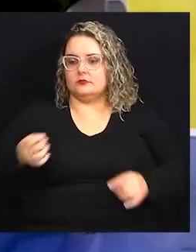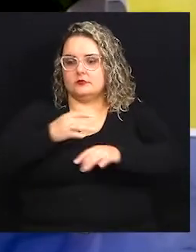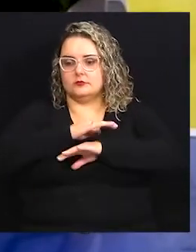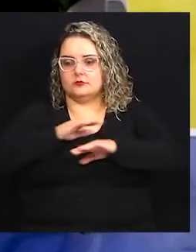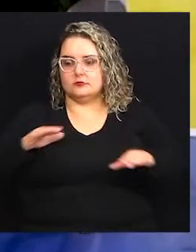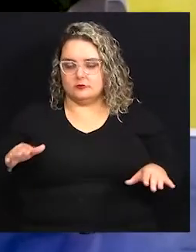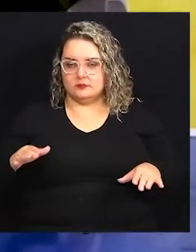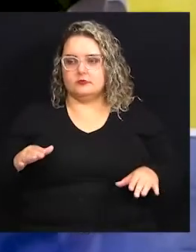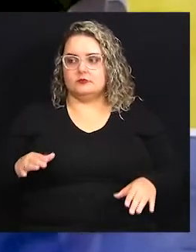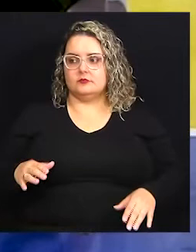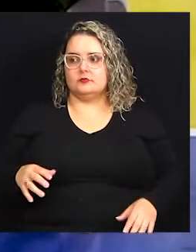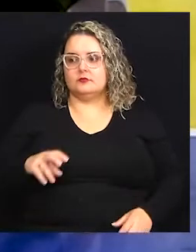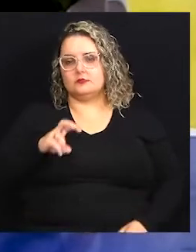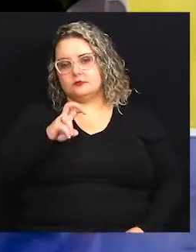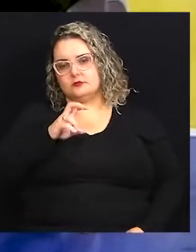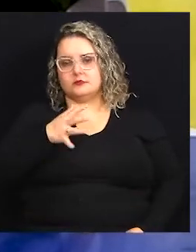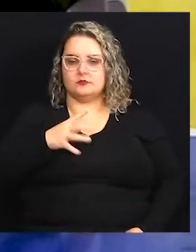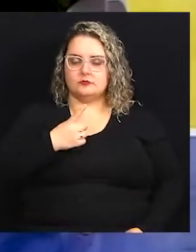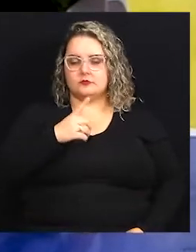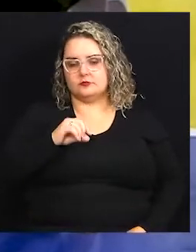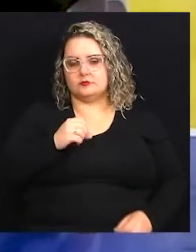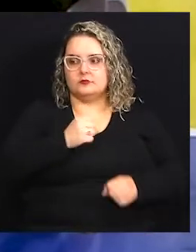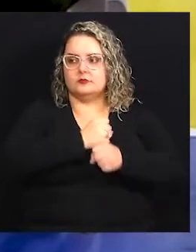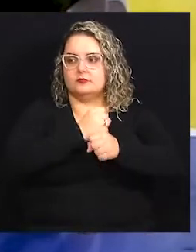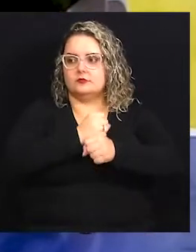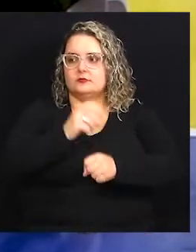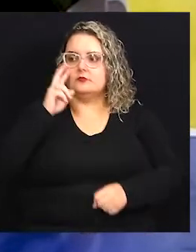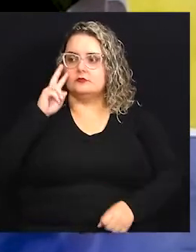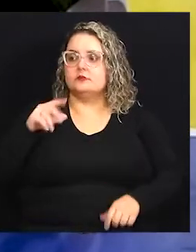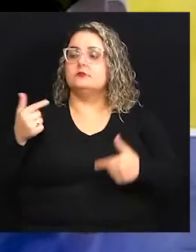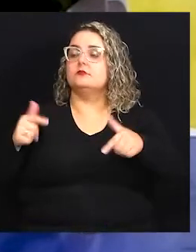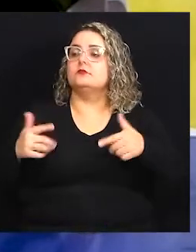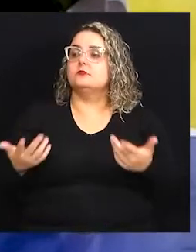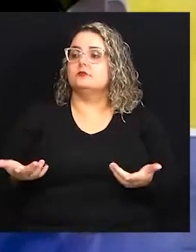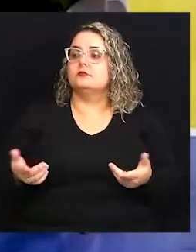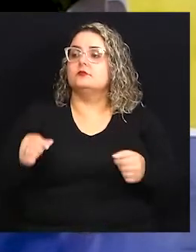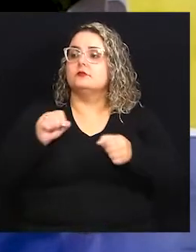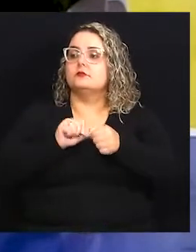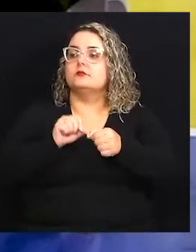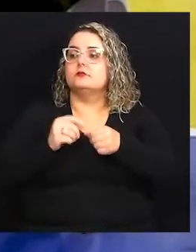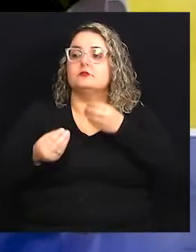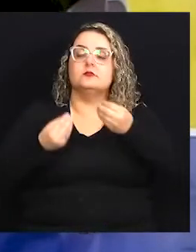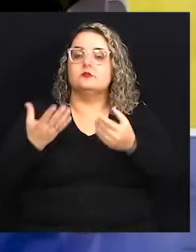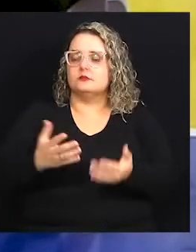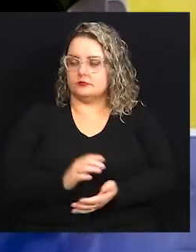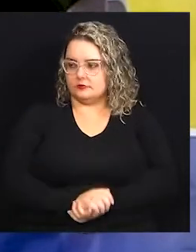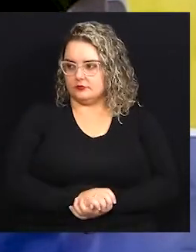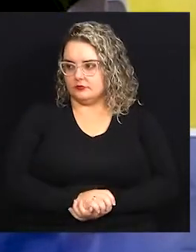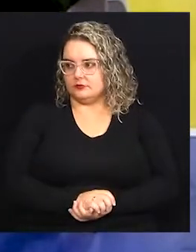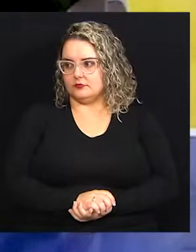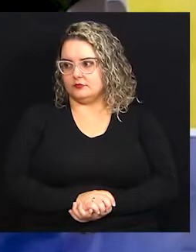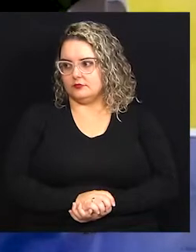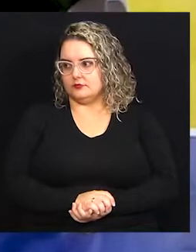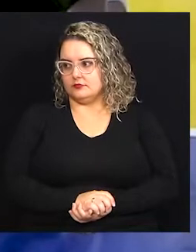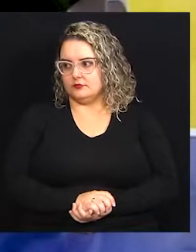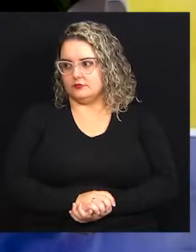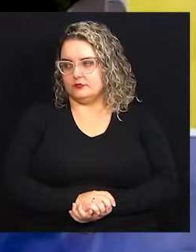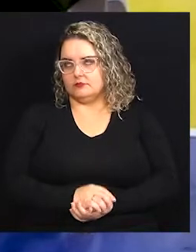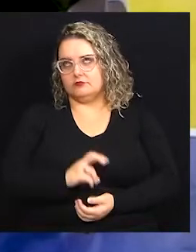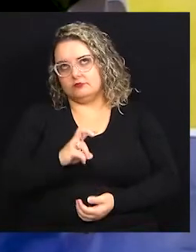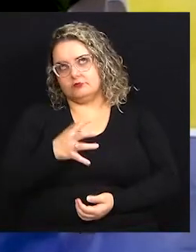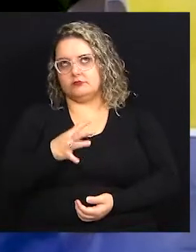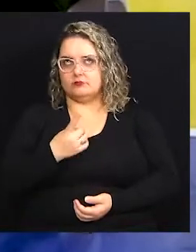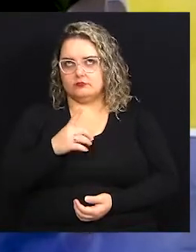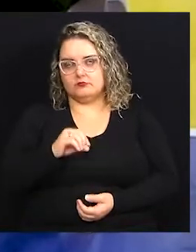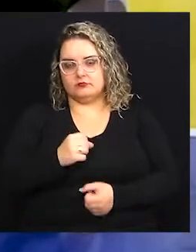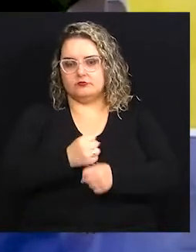poder encerrar daqui 5, 10 anos, você se vê onde? Quer estar fazendo o quê e como? Aqui a